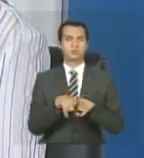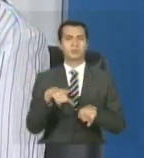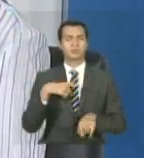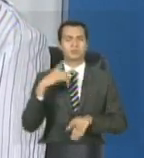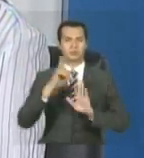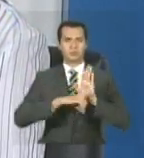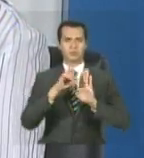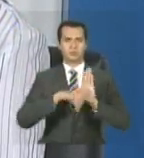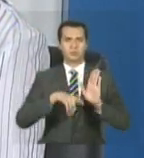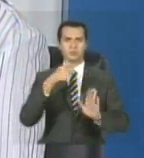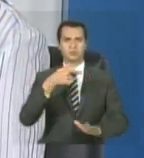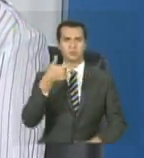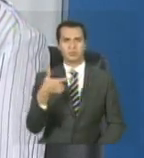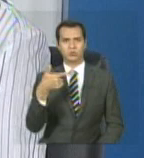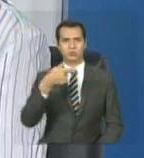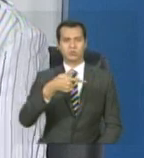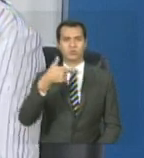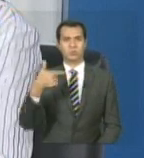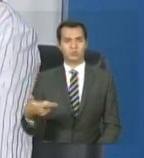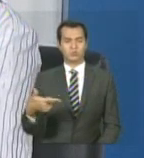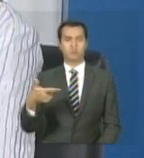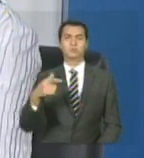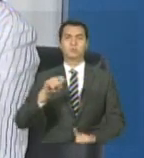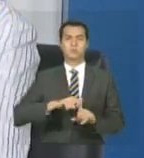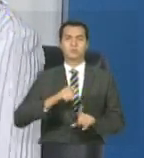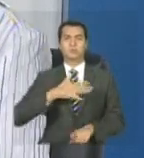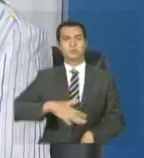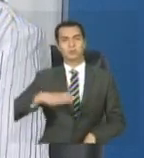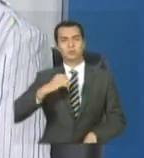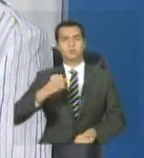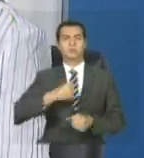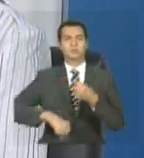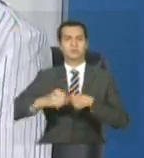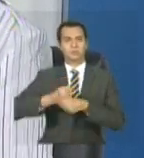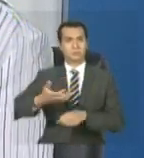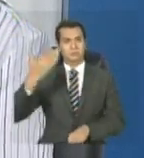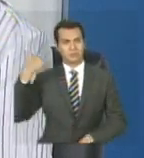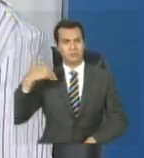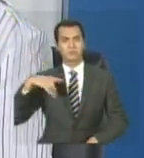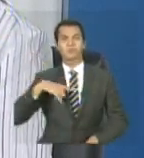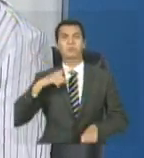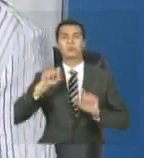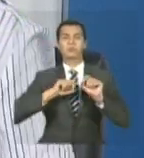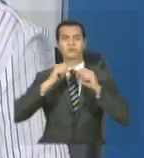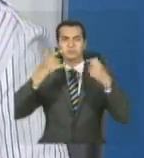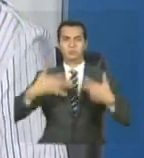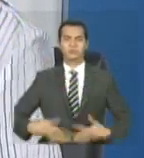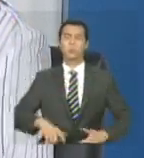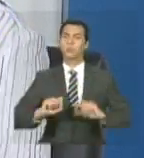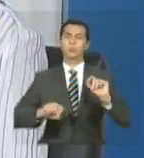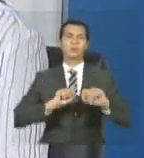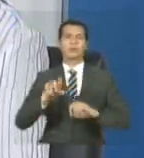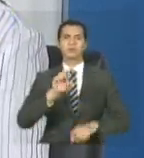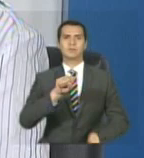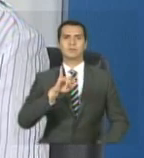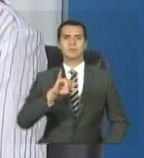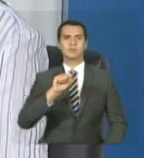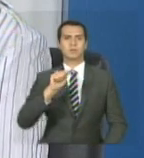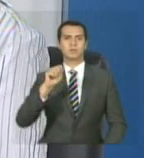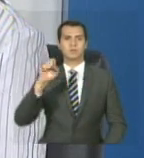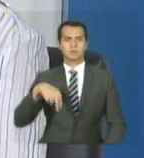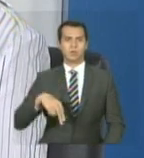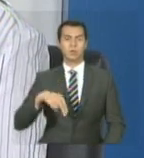7272 de agosto do ano passado, que define o que é o sistema, o que é o SISAM, né, do que ele é composto. Ele é composto